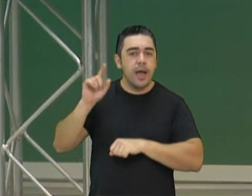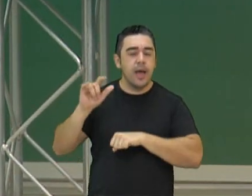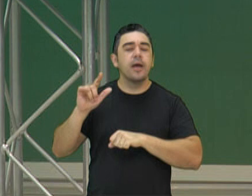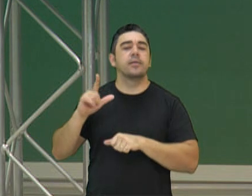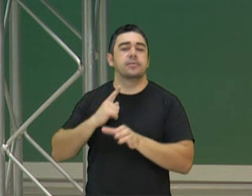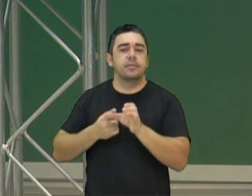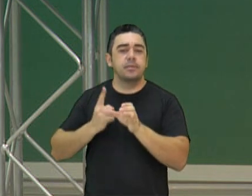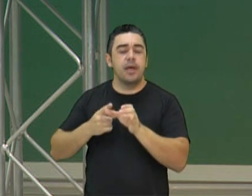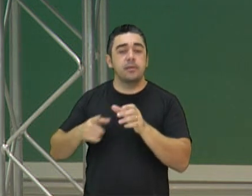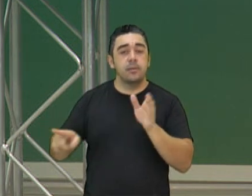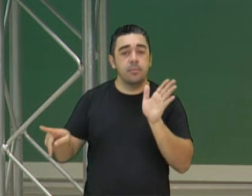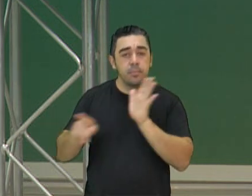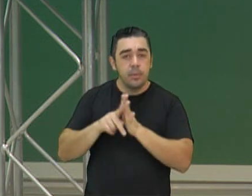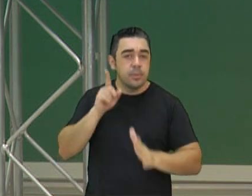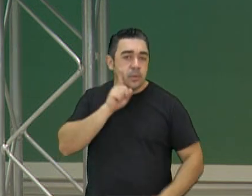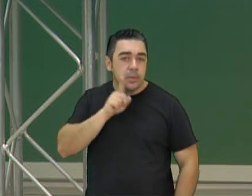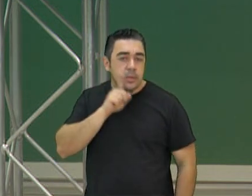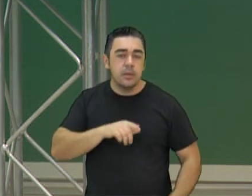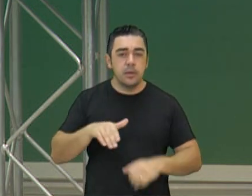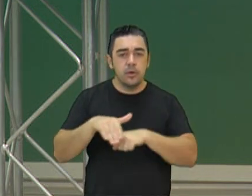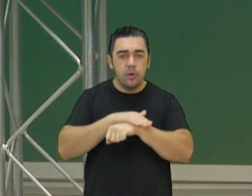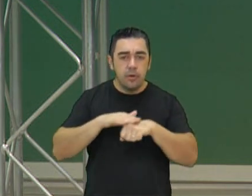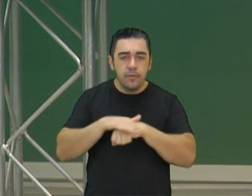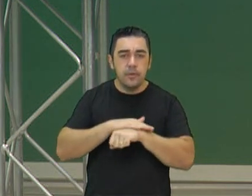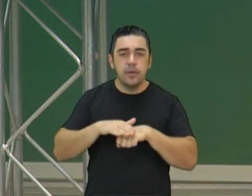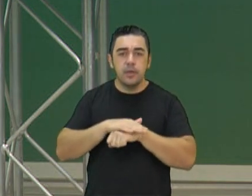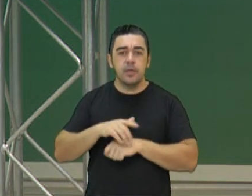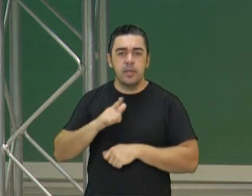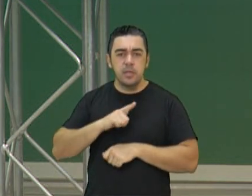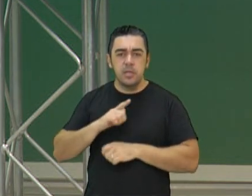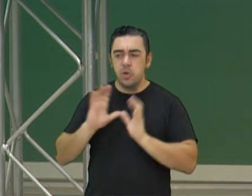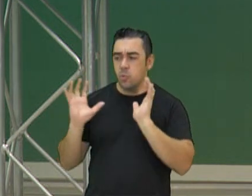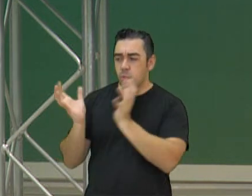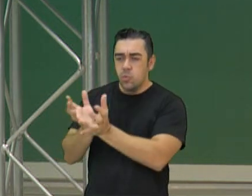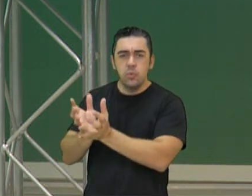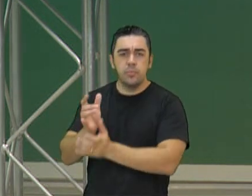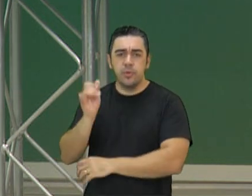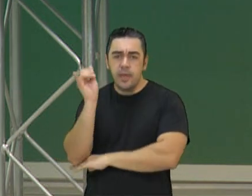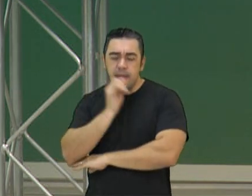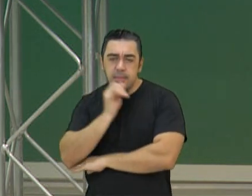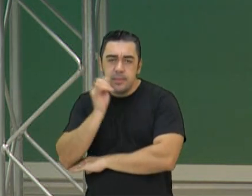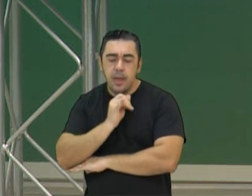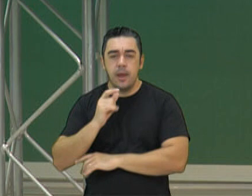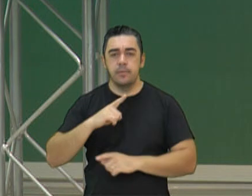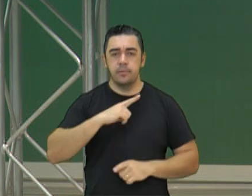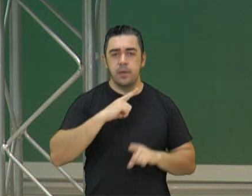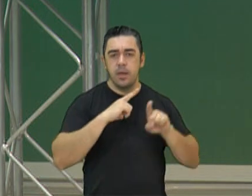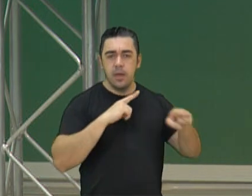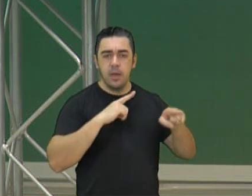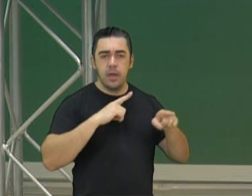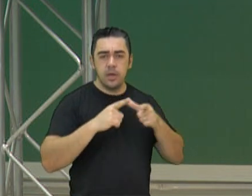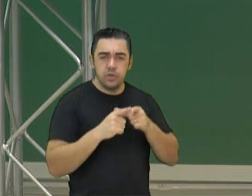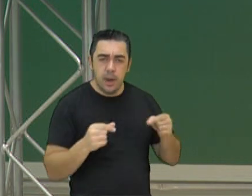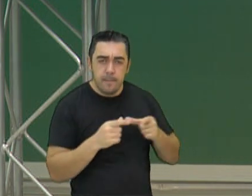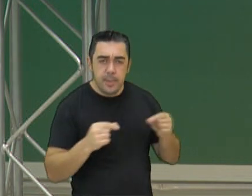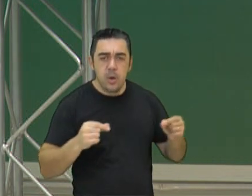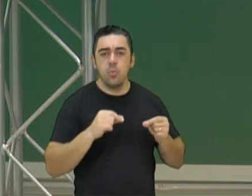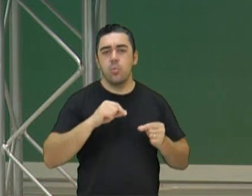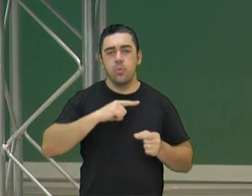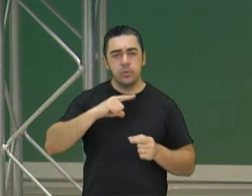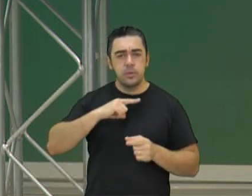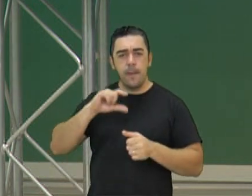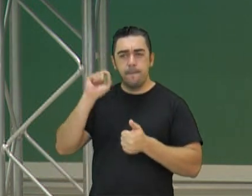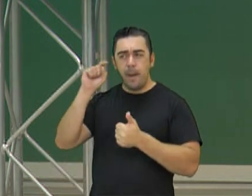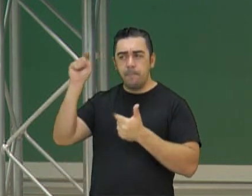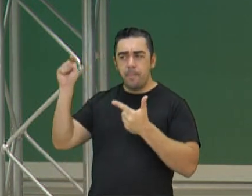né? Então, vamos falar com a maligna milícia de Milão e hacker no Japão e tal, e